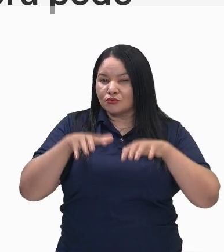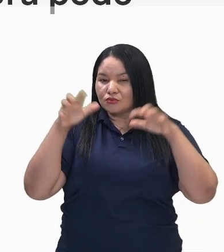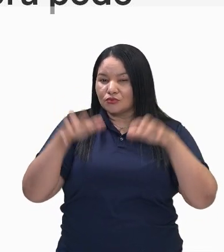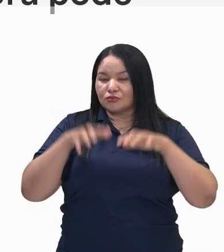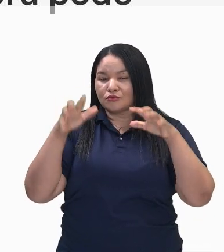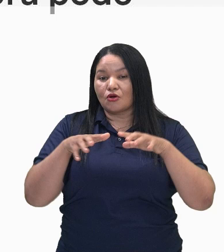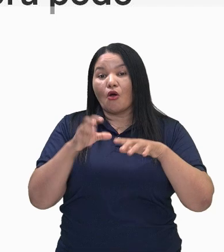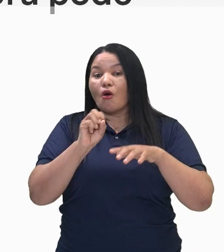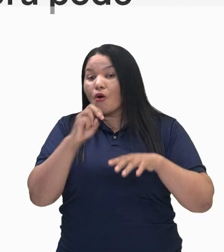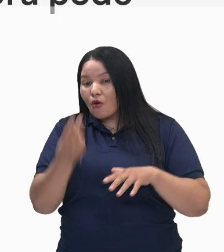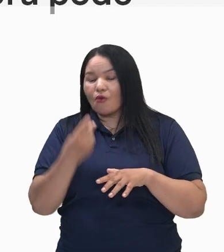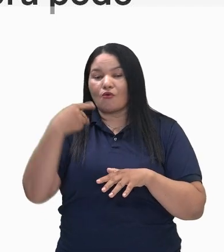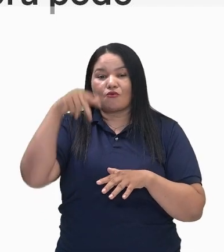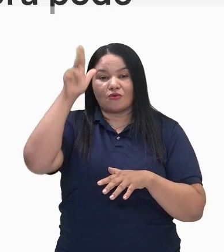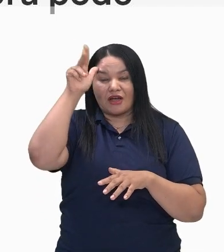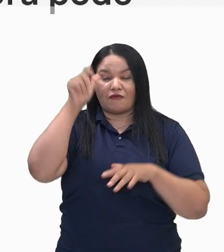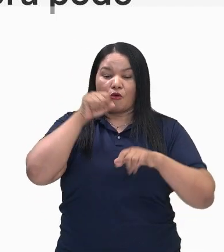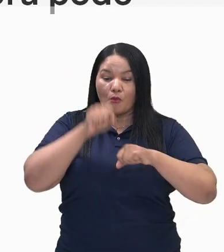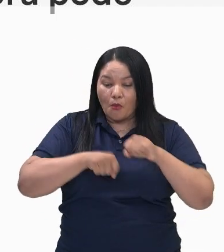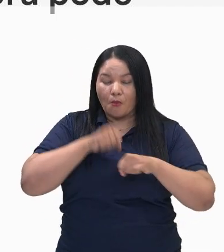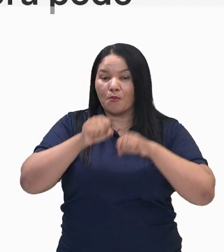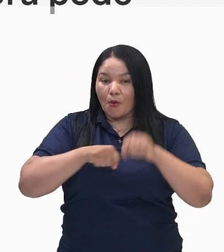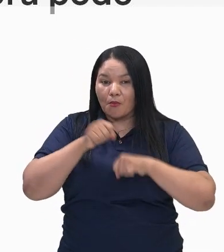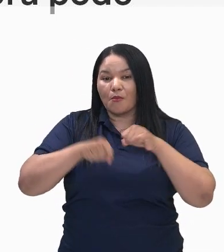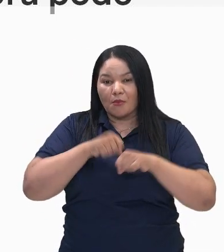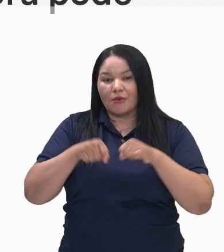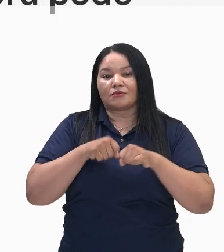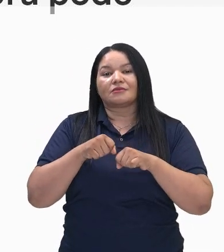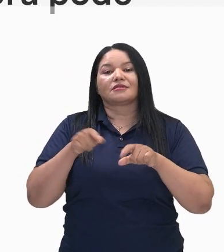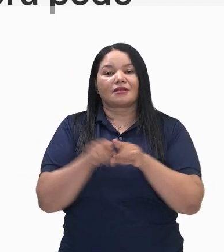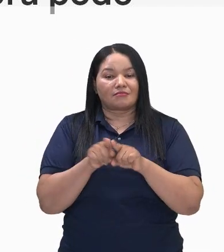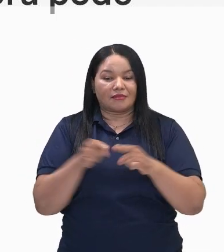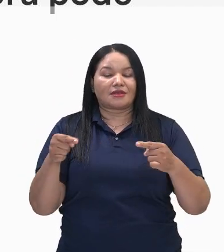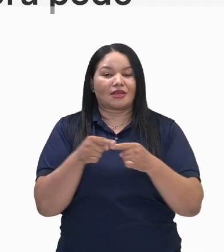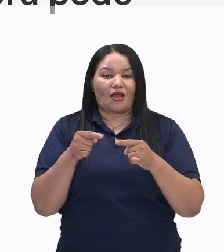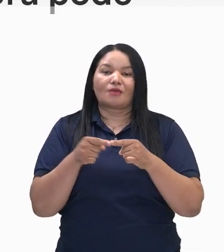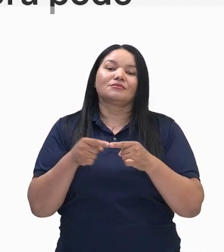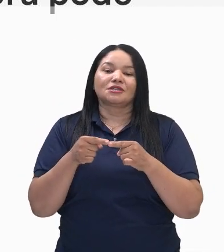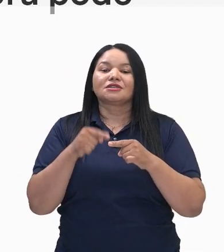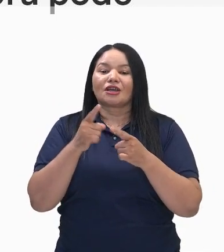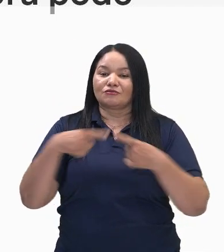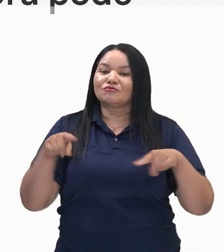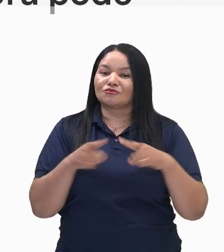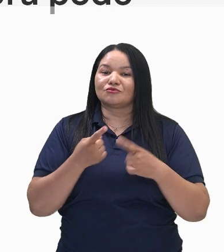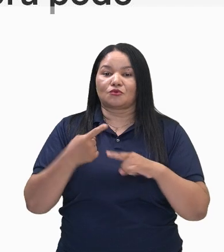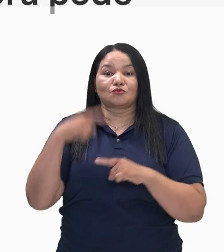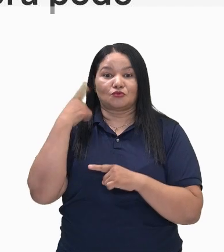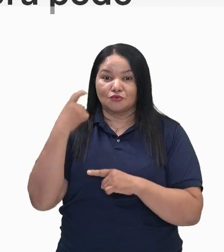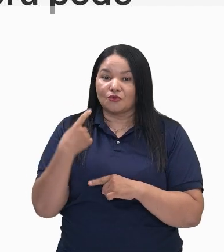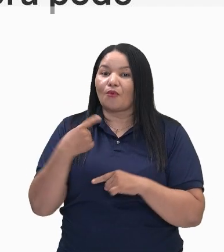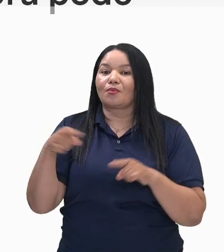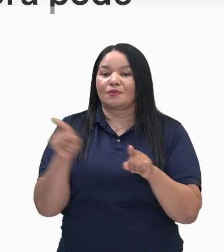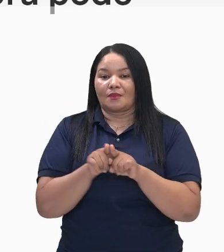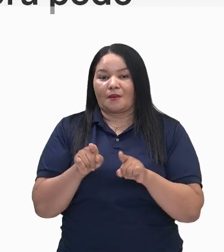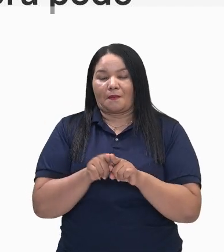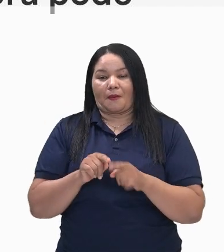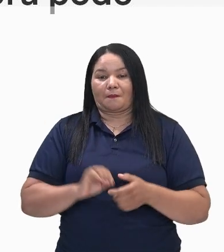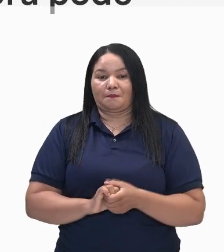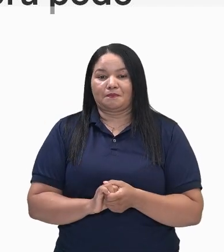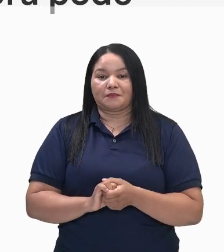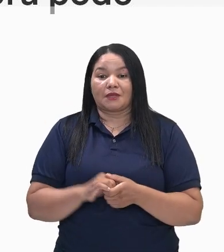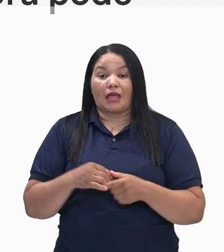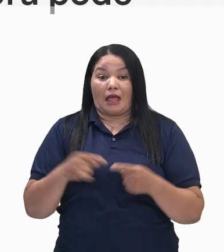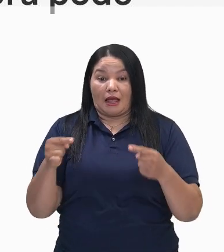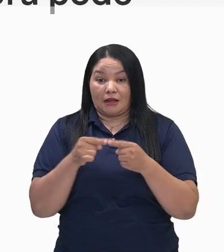cavalo trotando e etc. Então isso faz parte da trilha sonora, que é a sonoplastia também. Ela pode ter